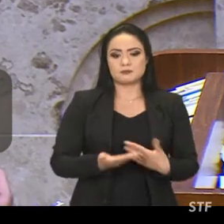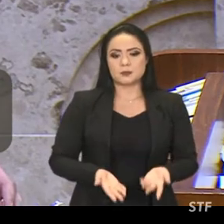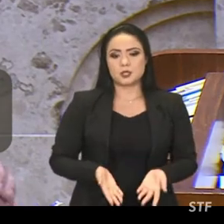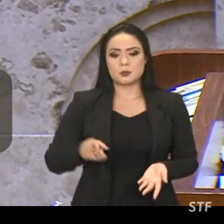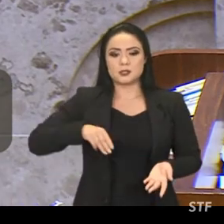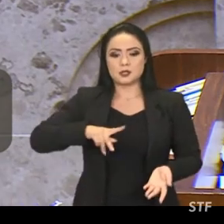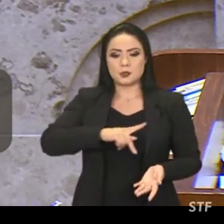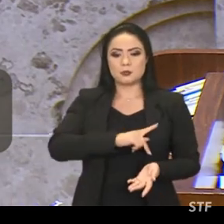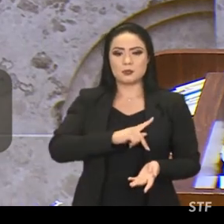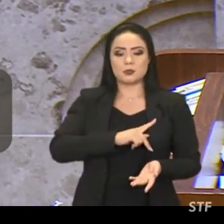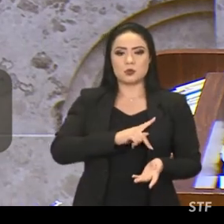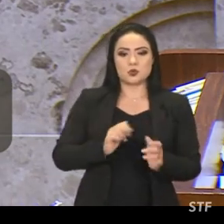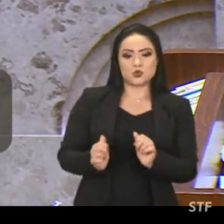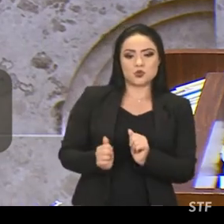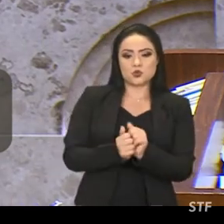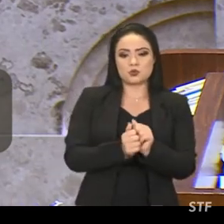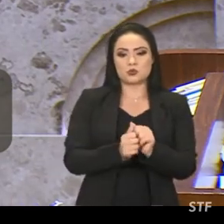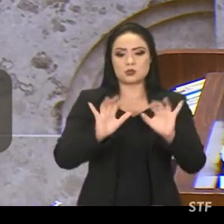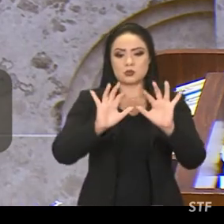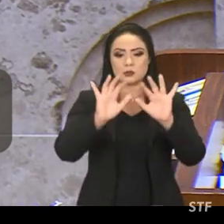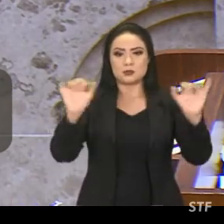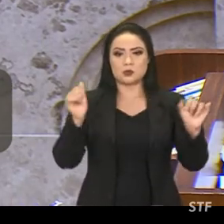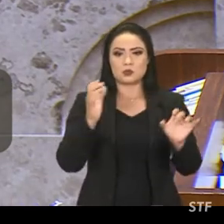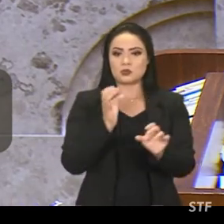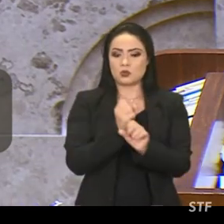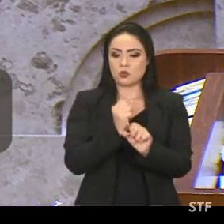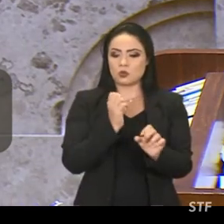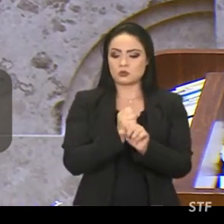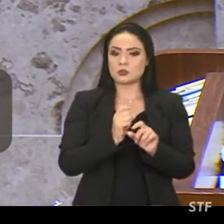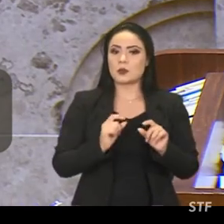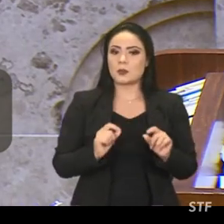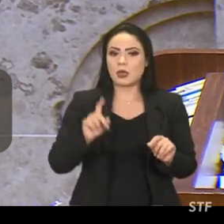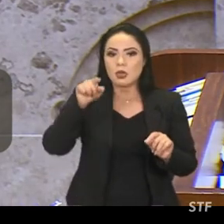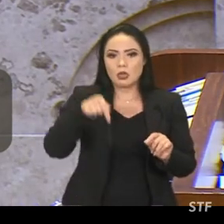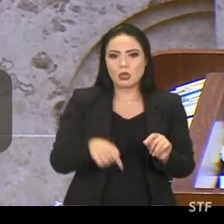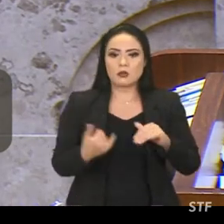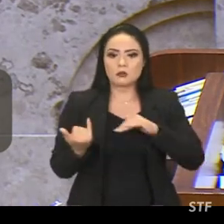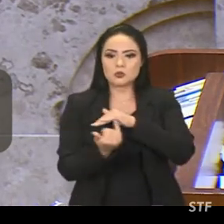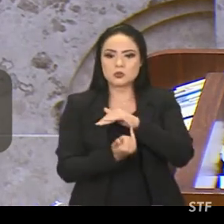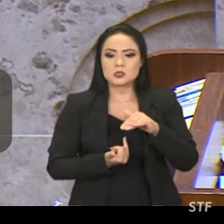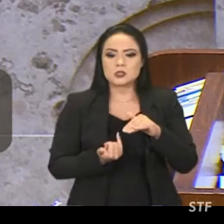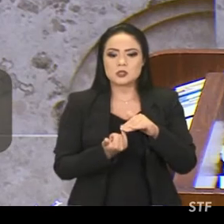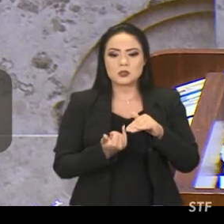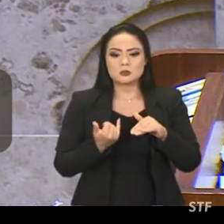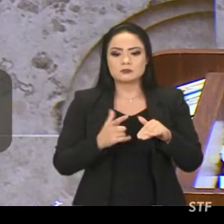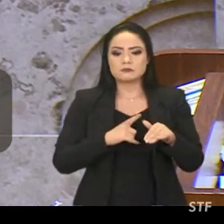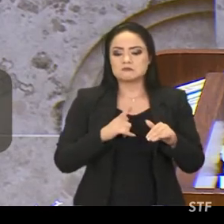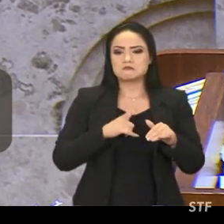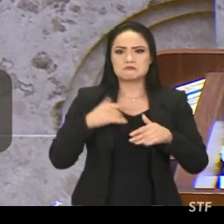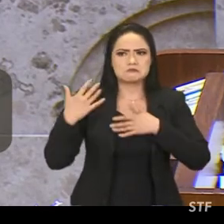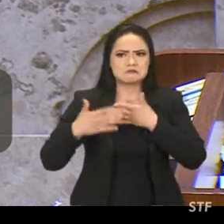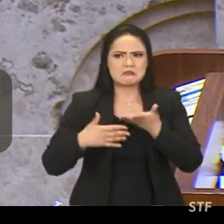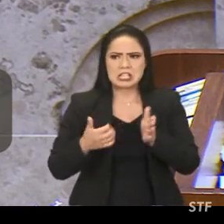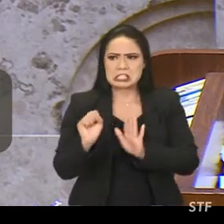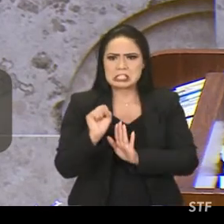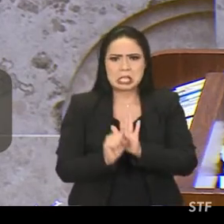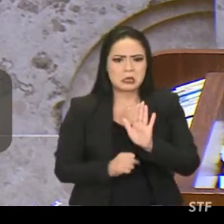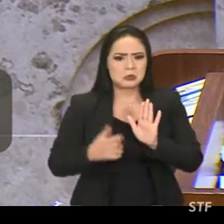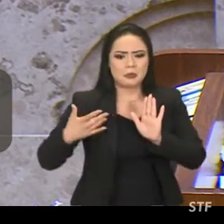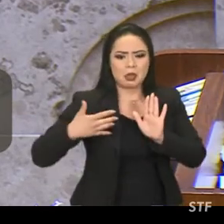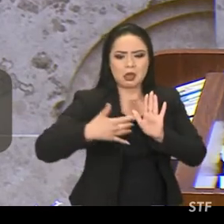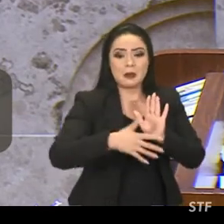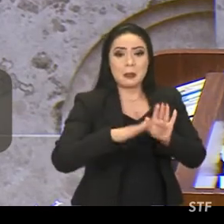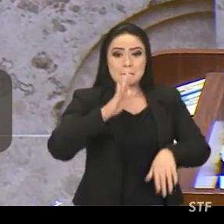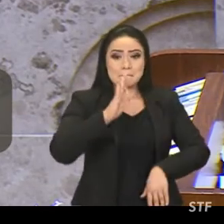junto ao Tribunal de Contas, é uma instituição secular, tem mais de 130